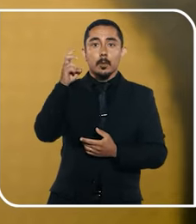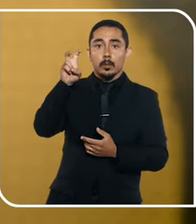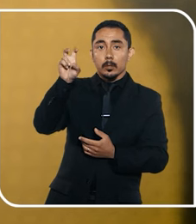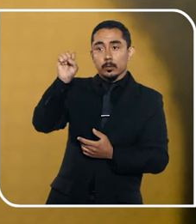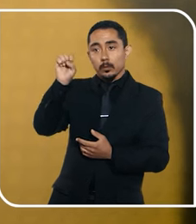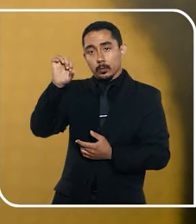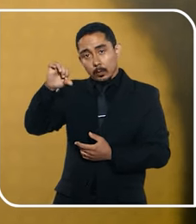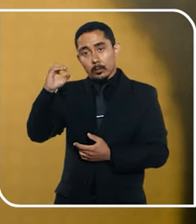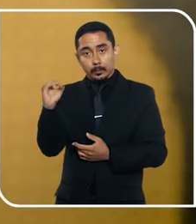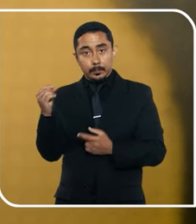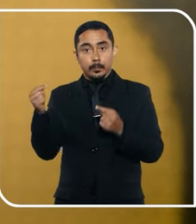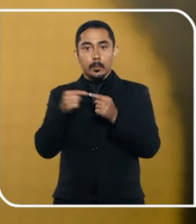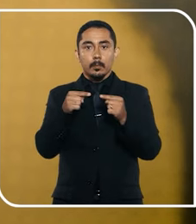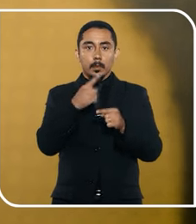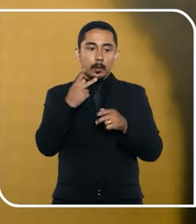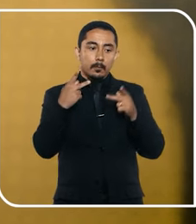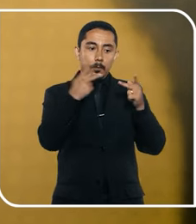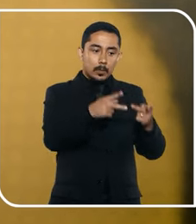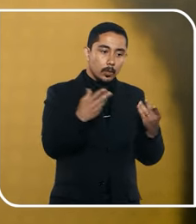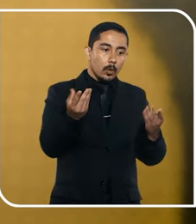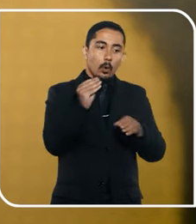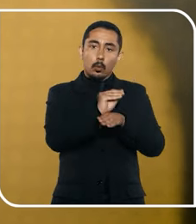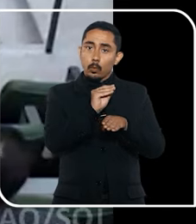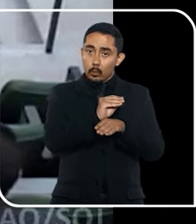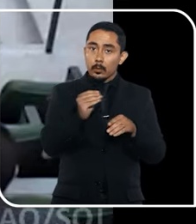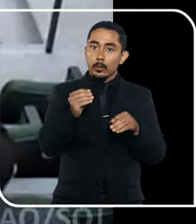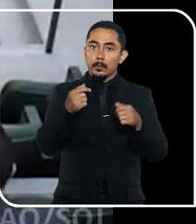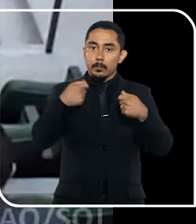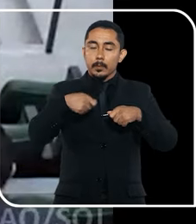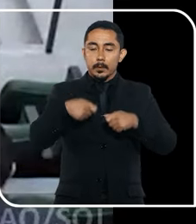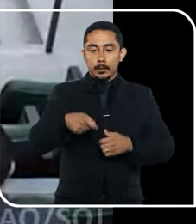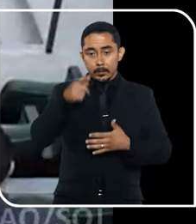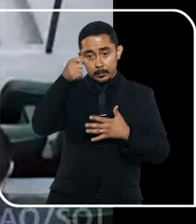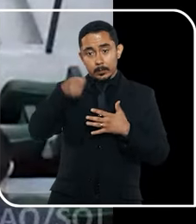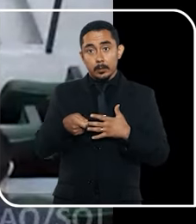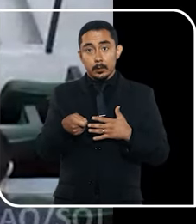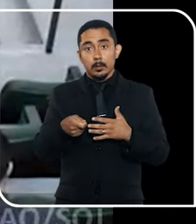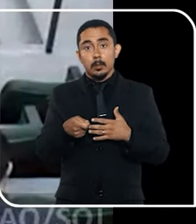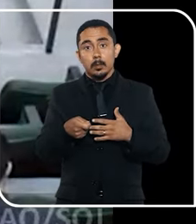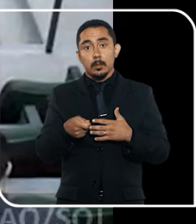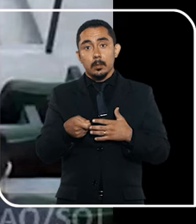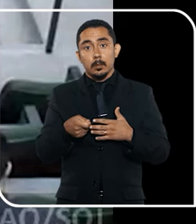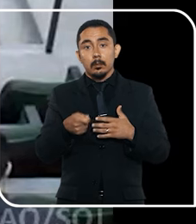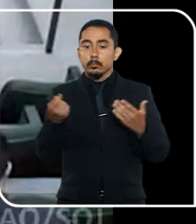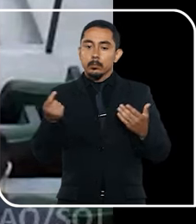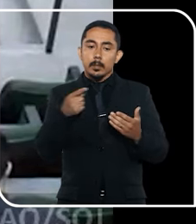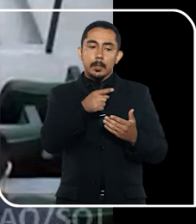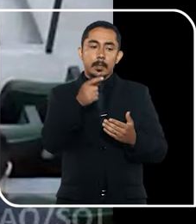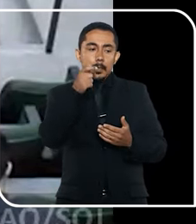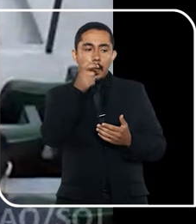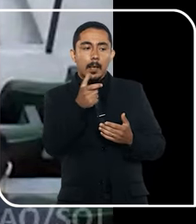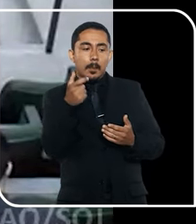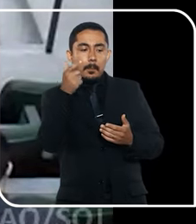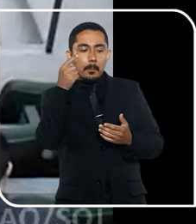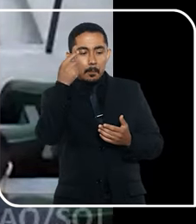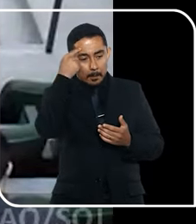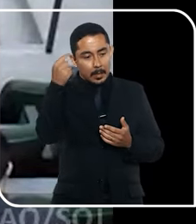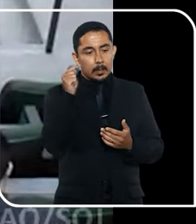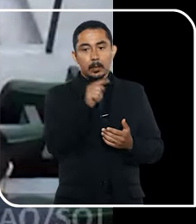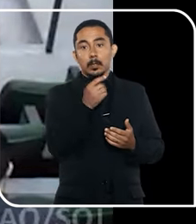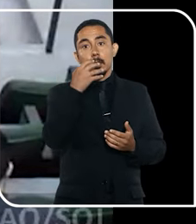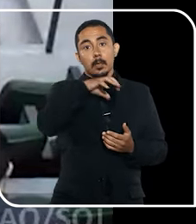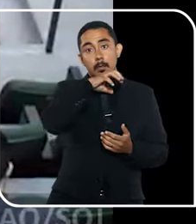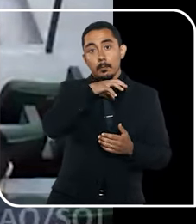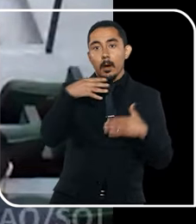1583-1590, ressaltando-se que a guarda e as visitas devem ser estabelecidas no interesse das partes, não do animal, pois o